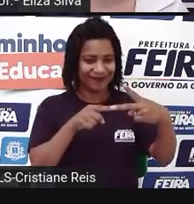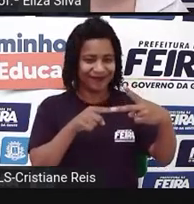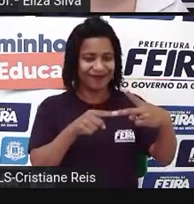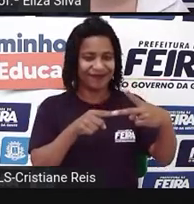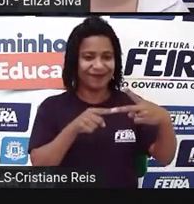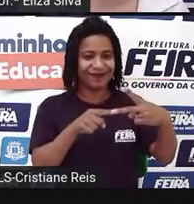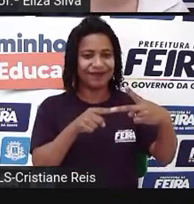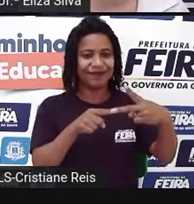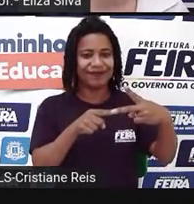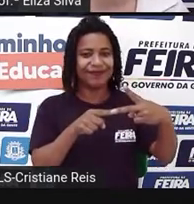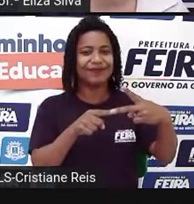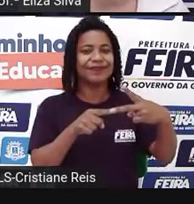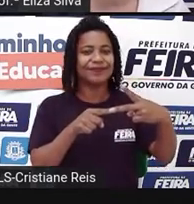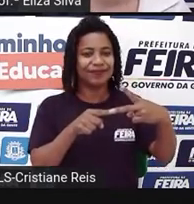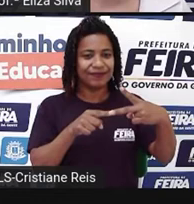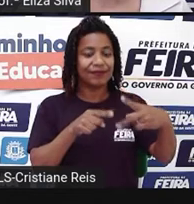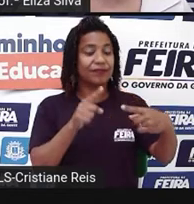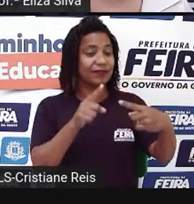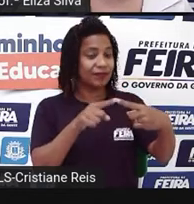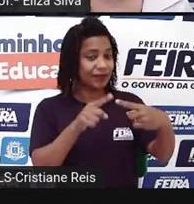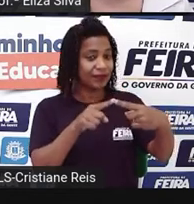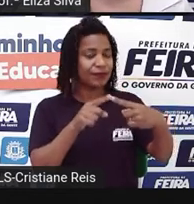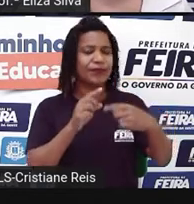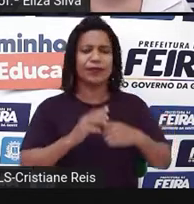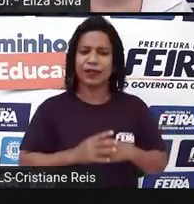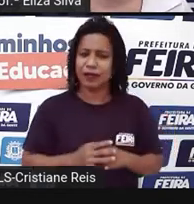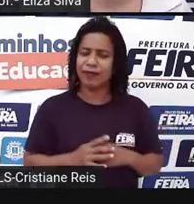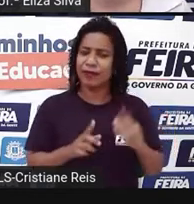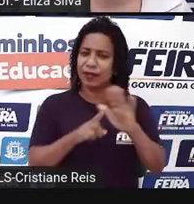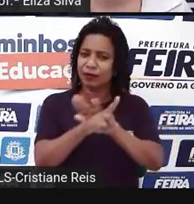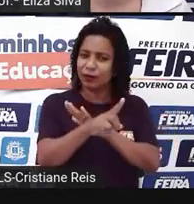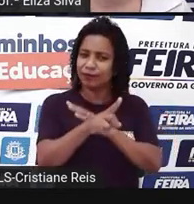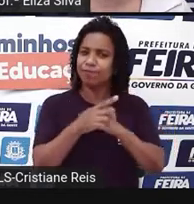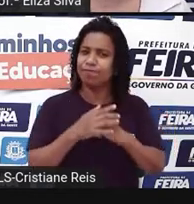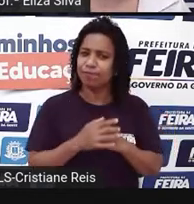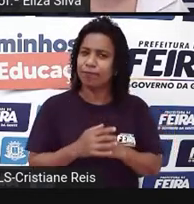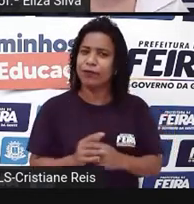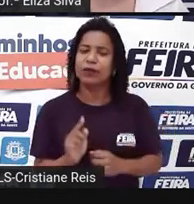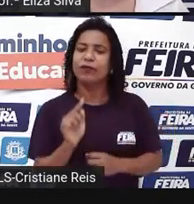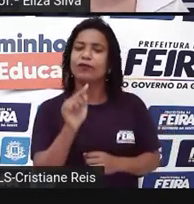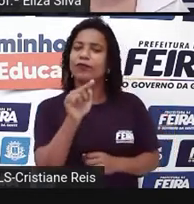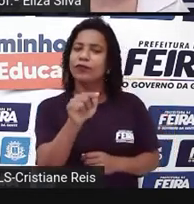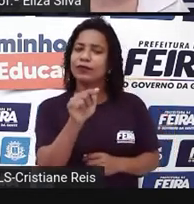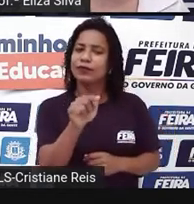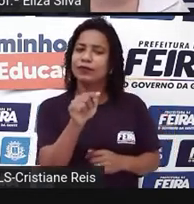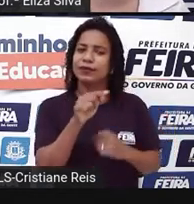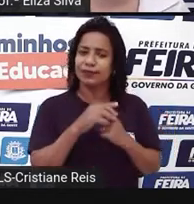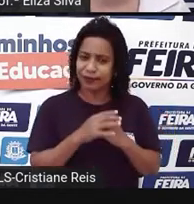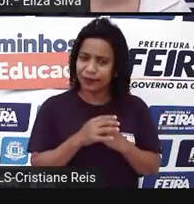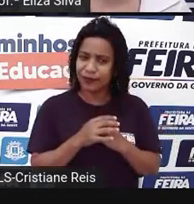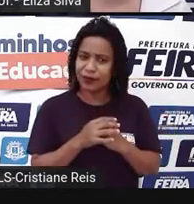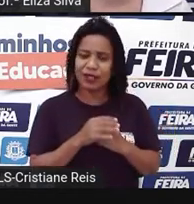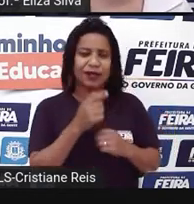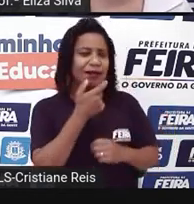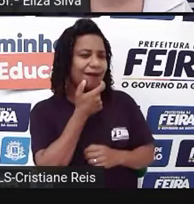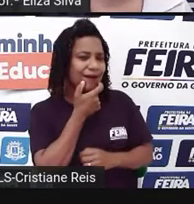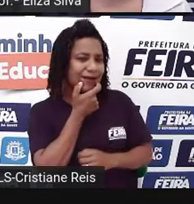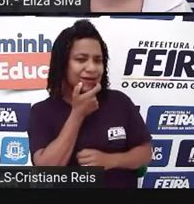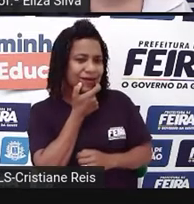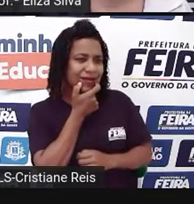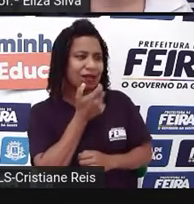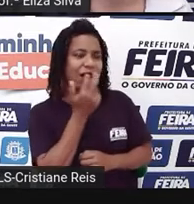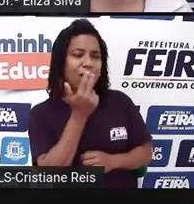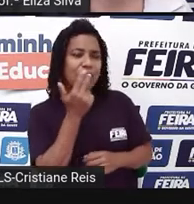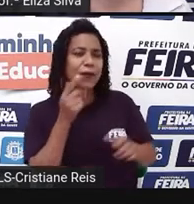country nationality? Então, como é que você pode perguntar a uma pessoa sobre